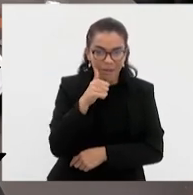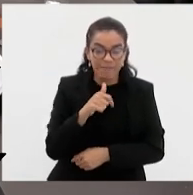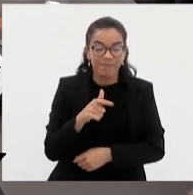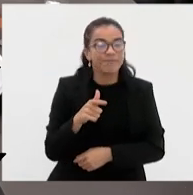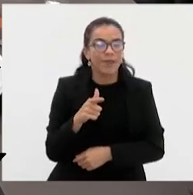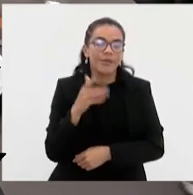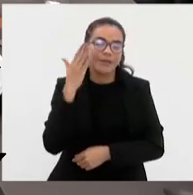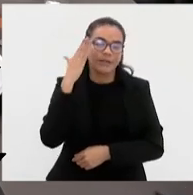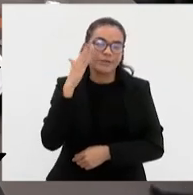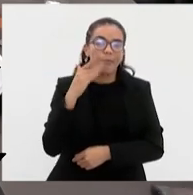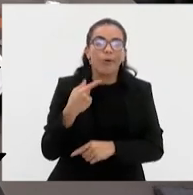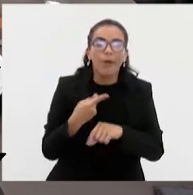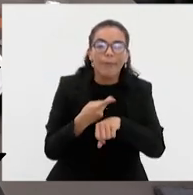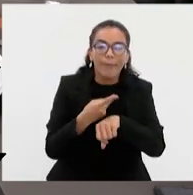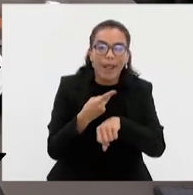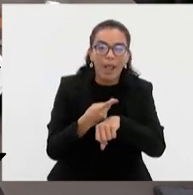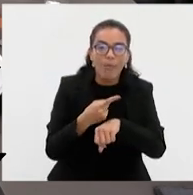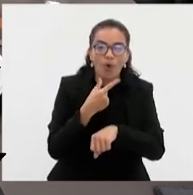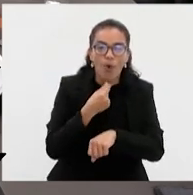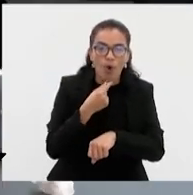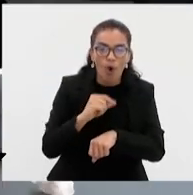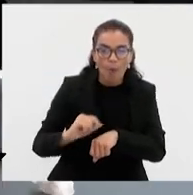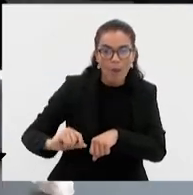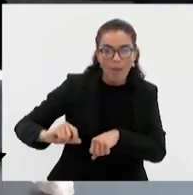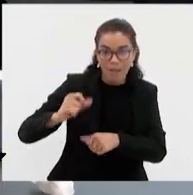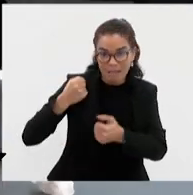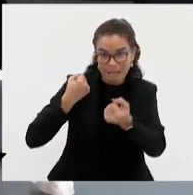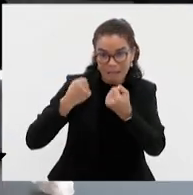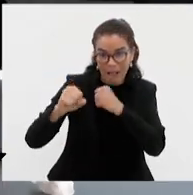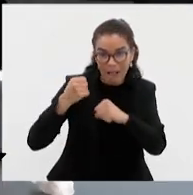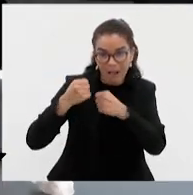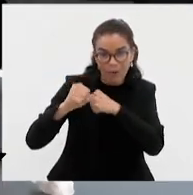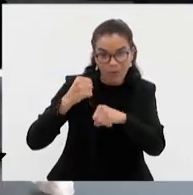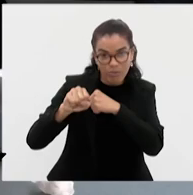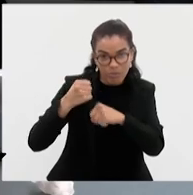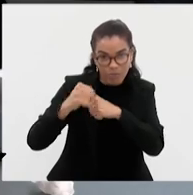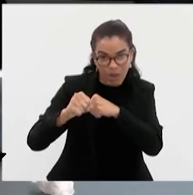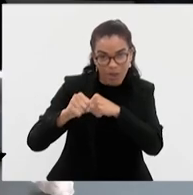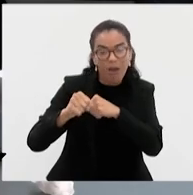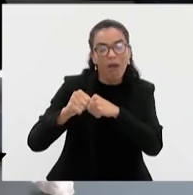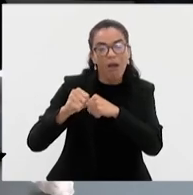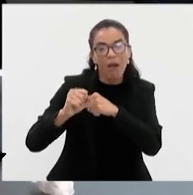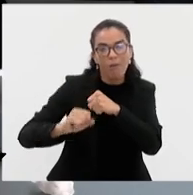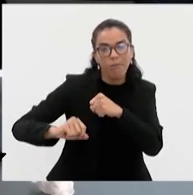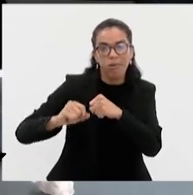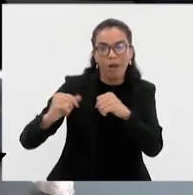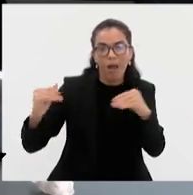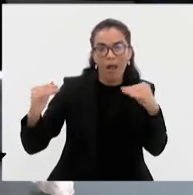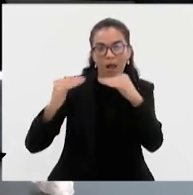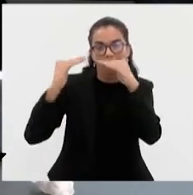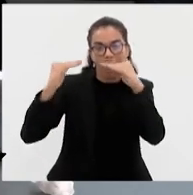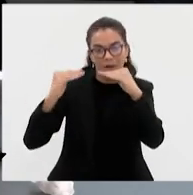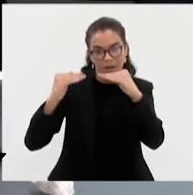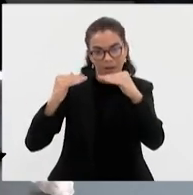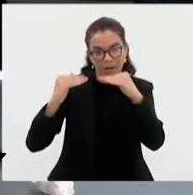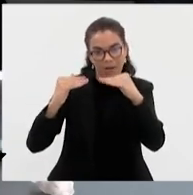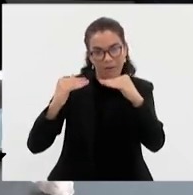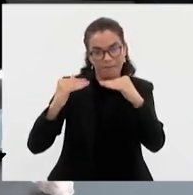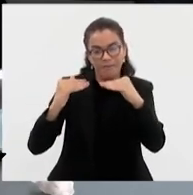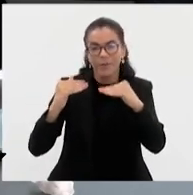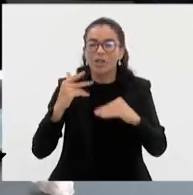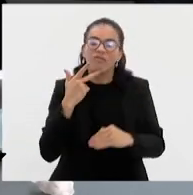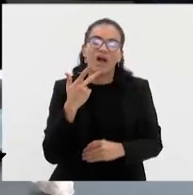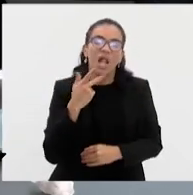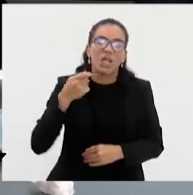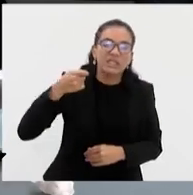querendo dizer é que a premiação para o homem e para a mulher na luta serão equivalentes. Ela não está